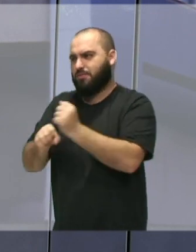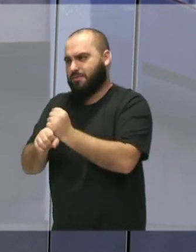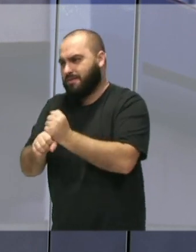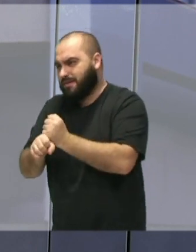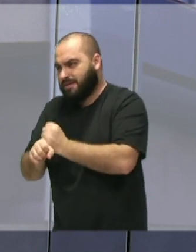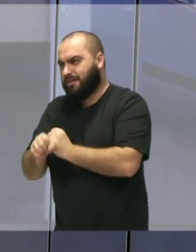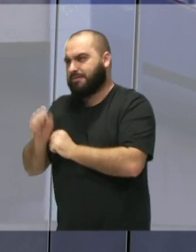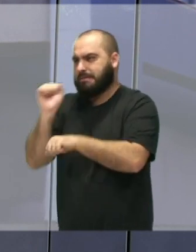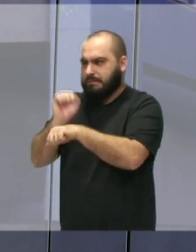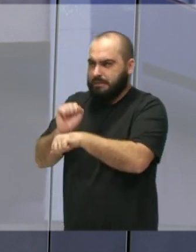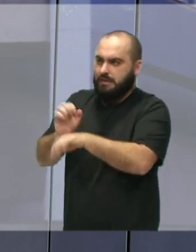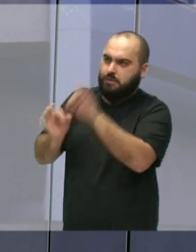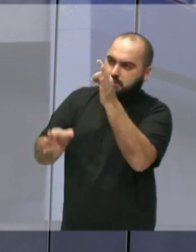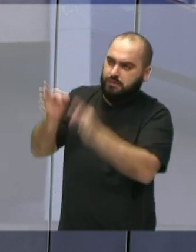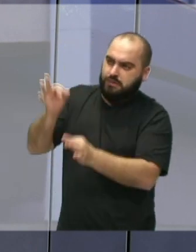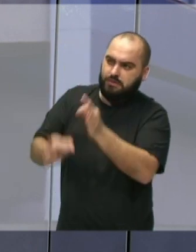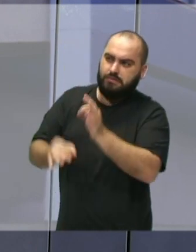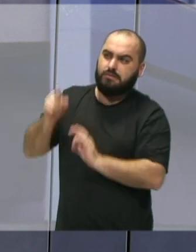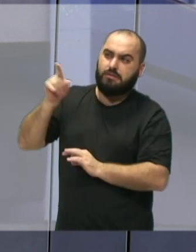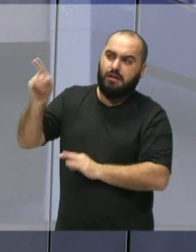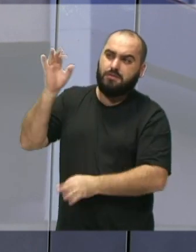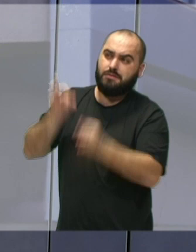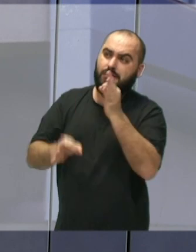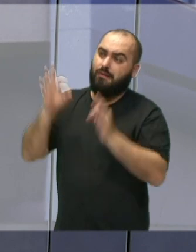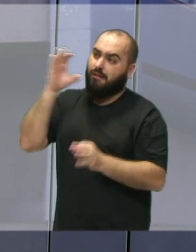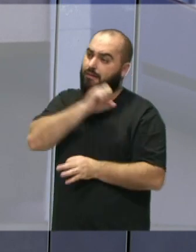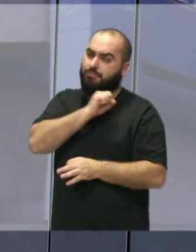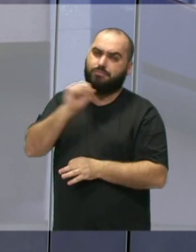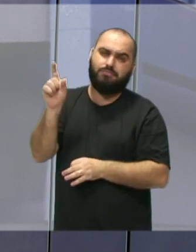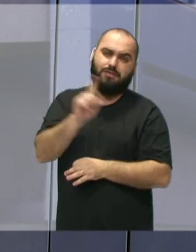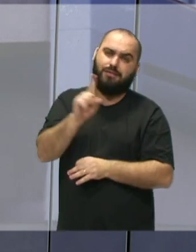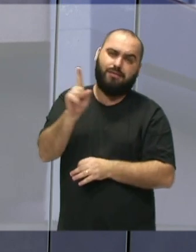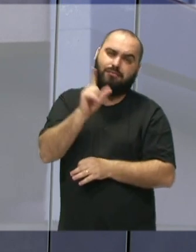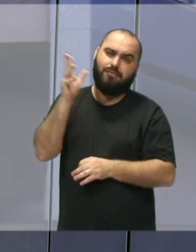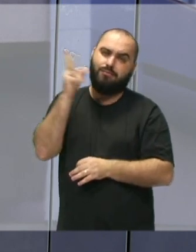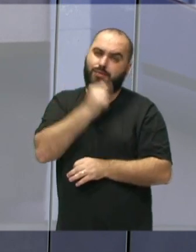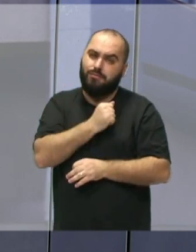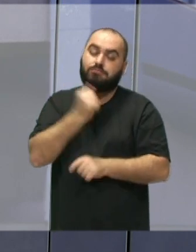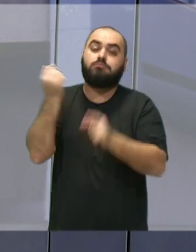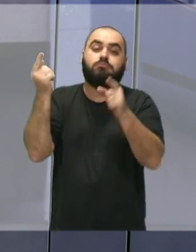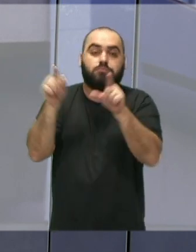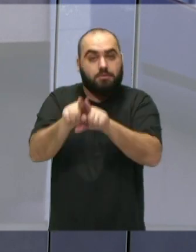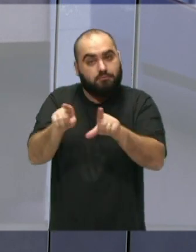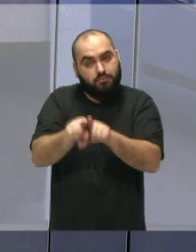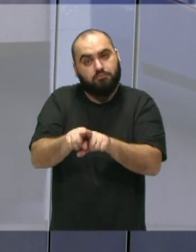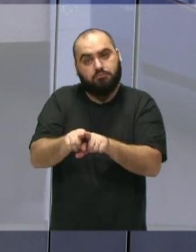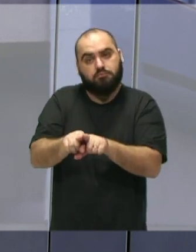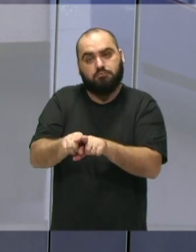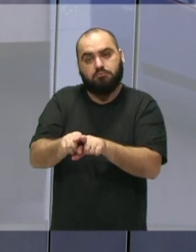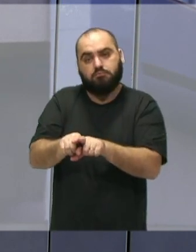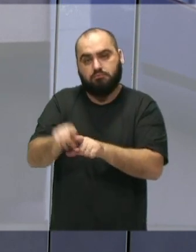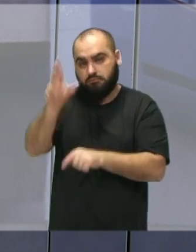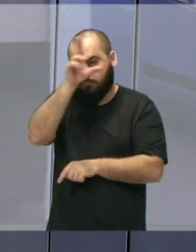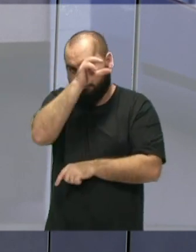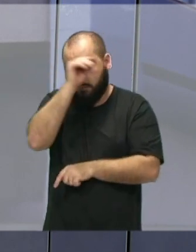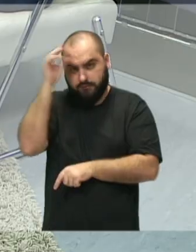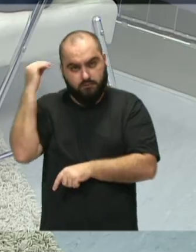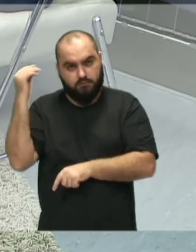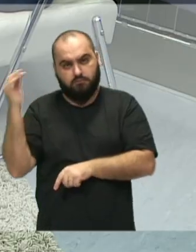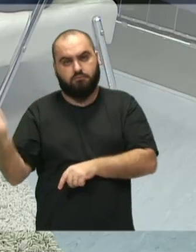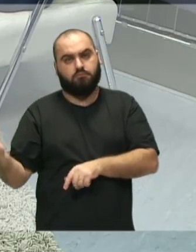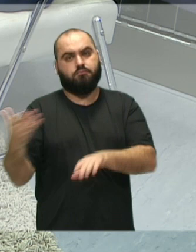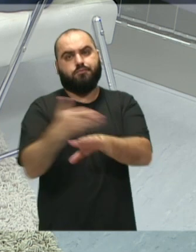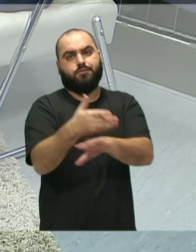depende do judiciário. O judiciário não é na rapidez que a gente quer, né? E também por um pouco de intromissão do governo, que é muito